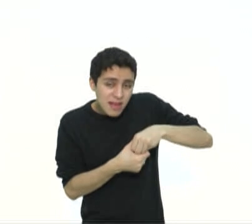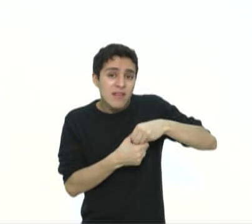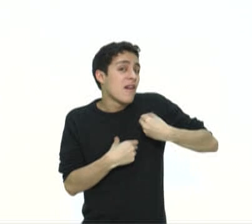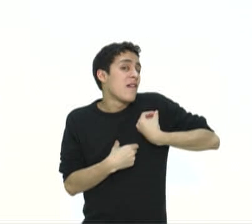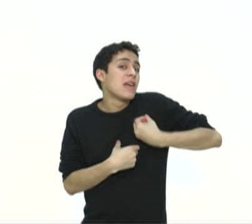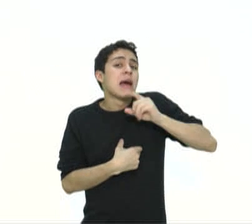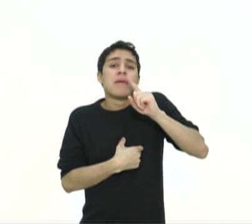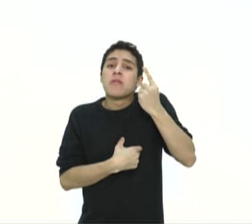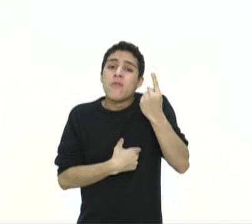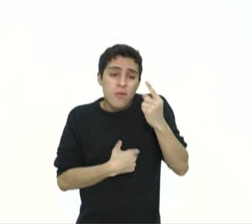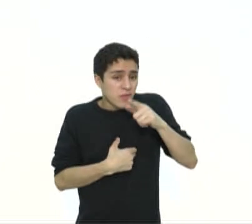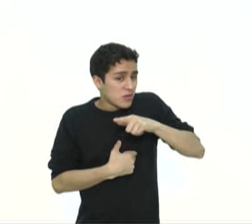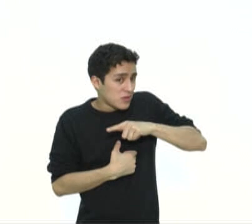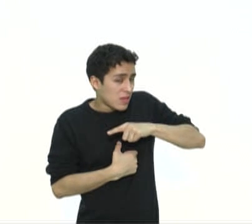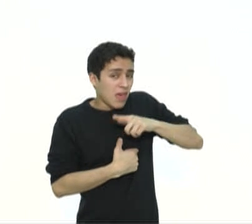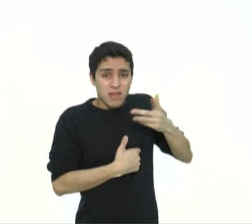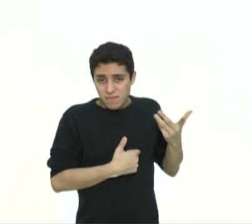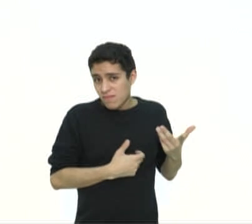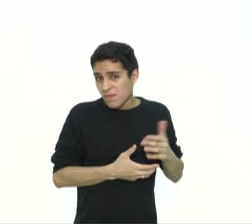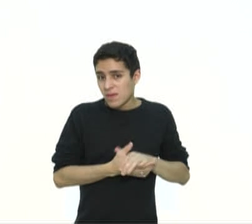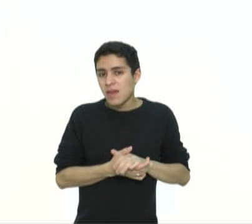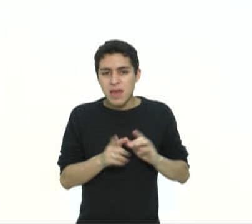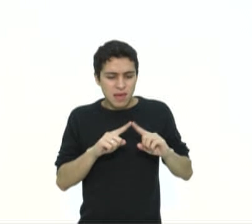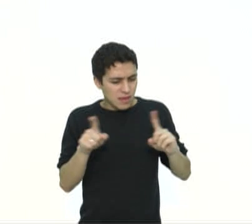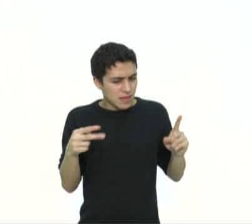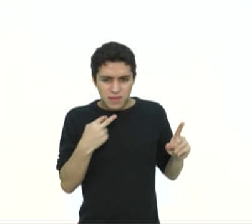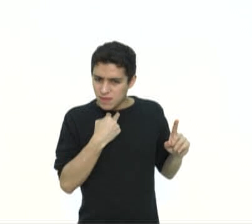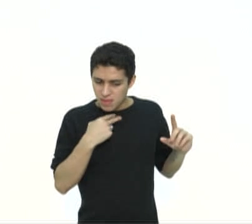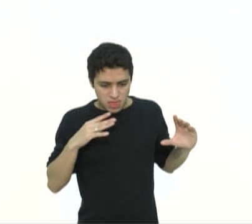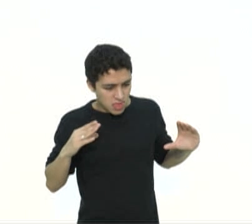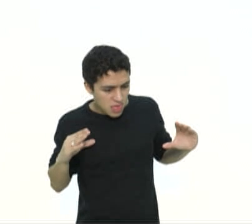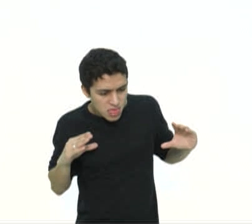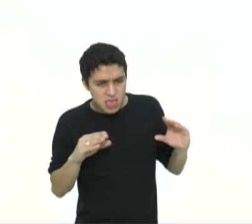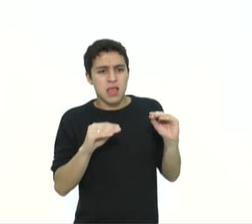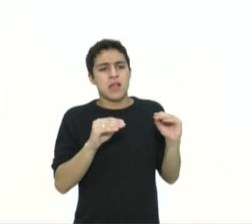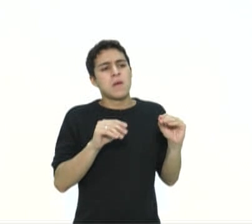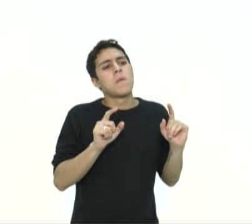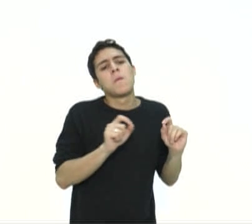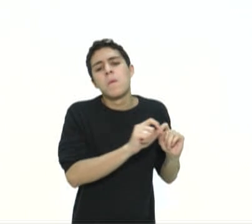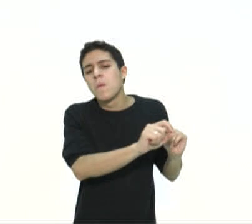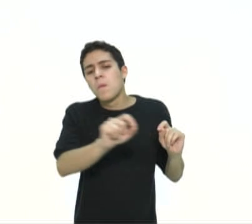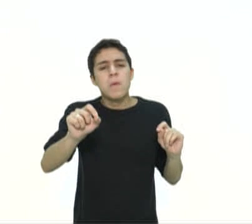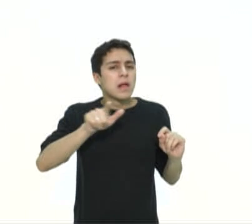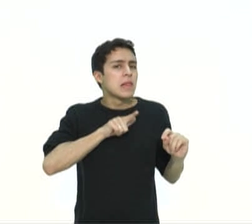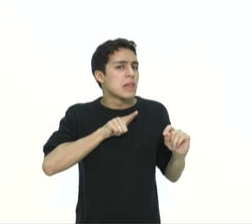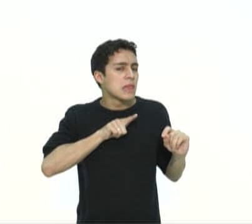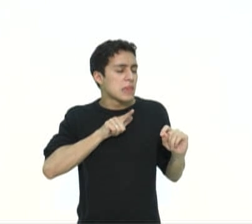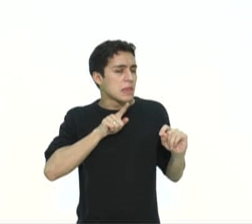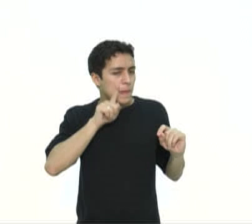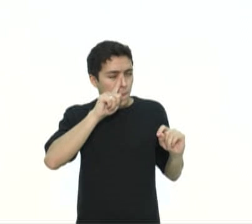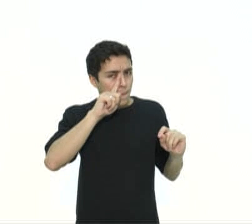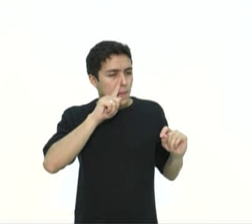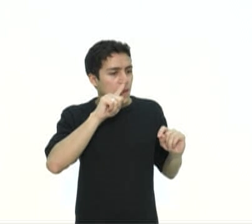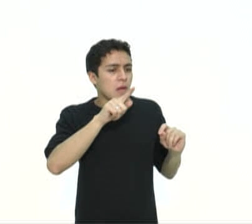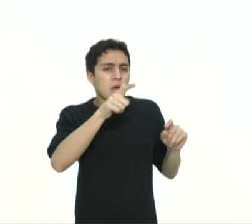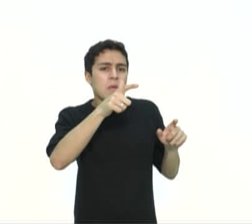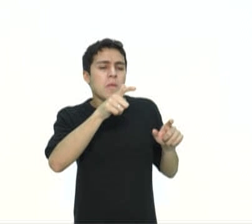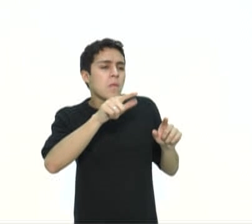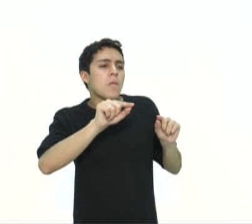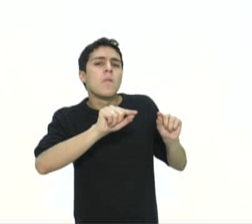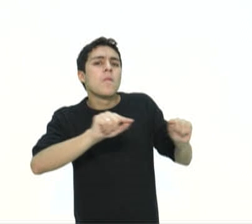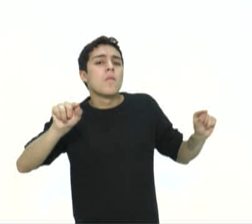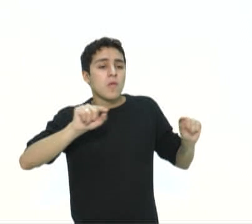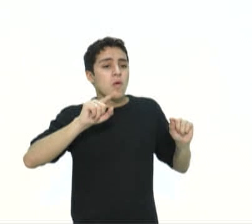existentes não possuindo qualquer direito de ameaçar a sobrevivência de outras criaturas ou equilíbrio Ecológico